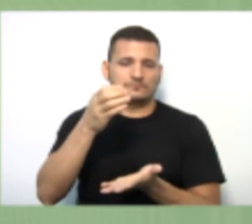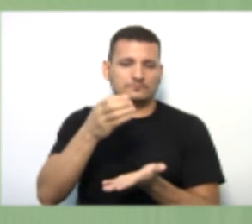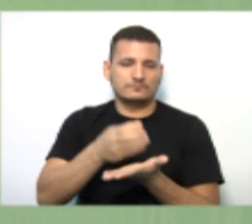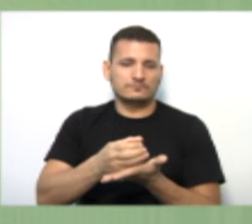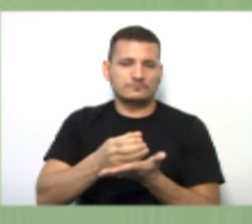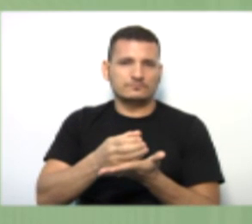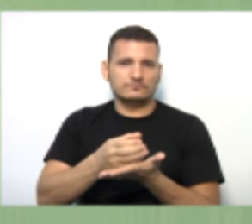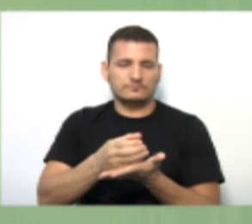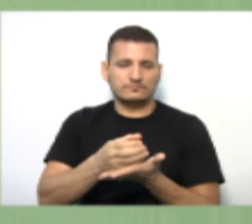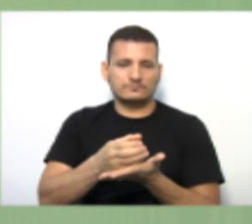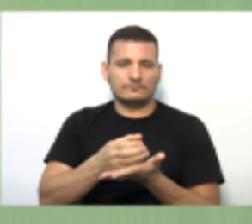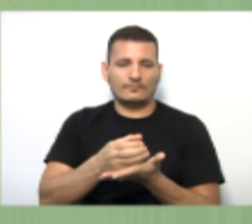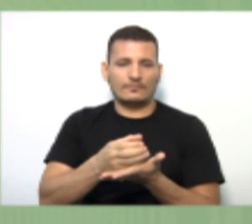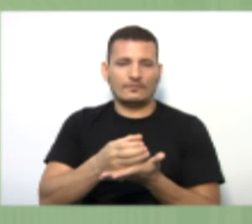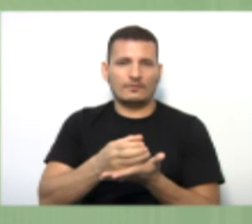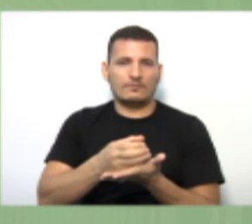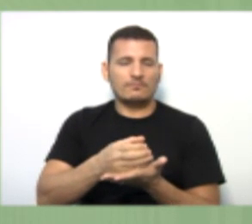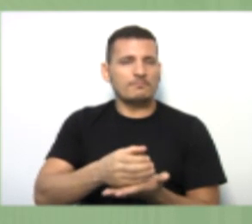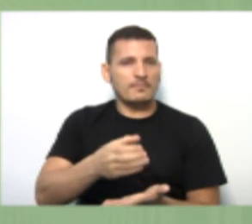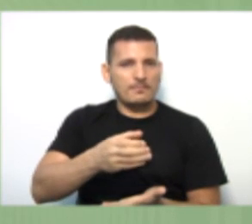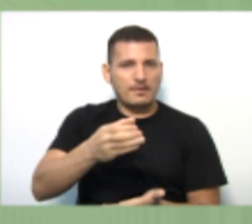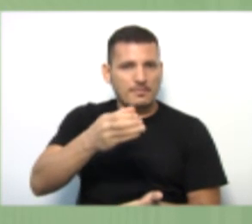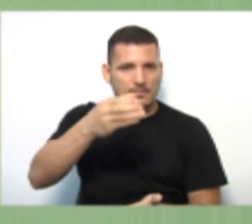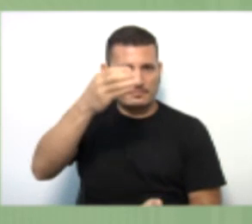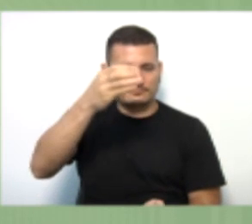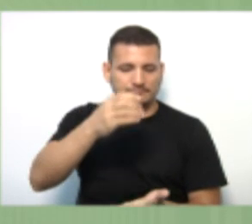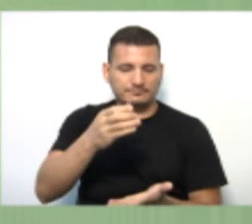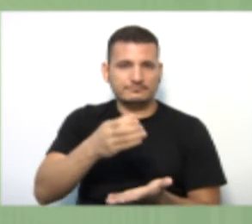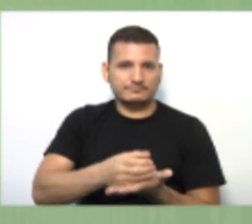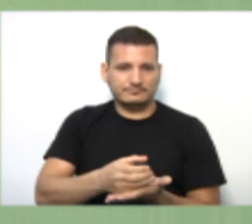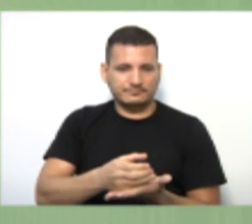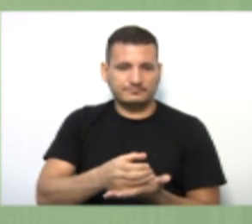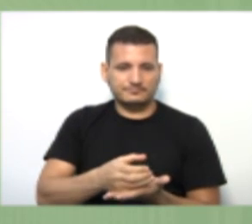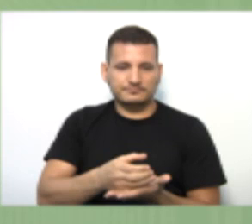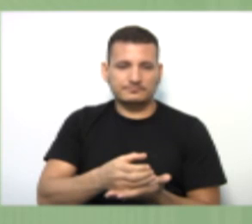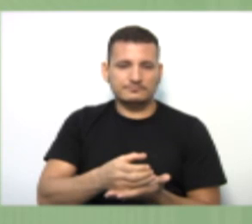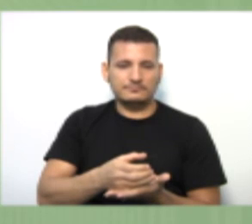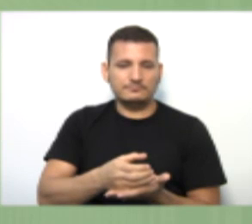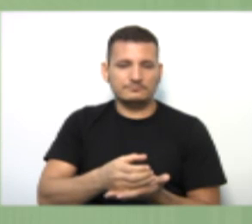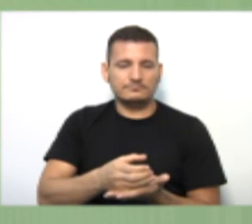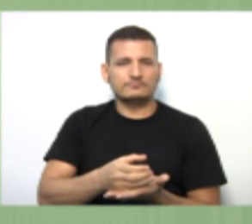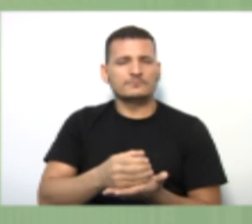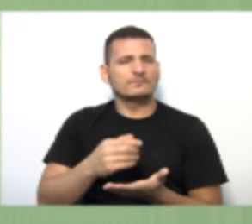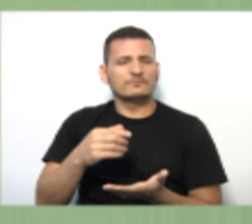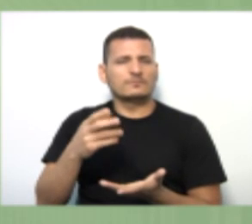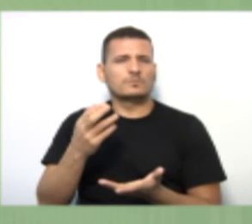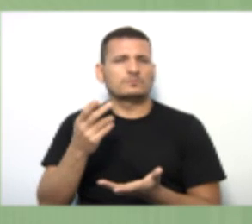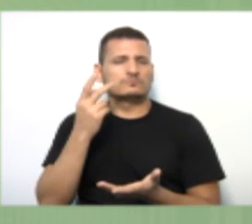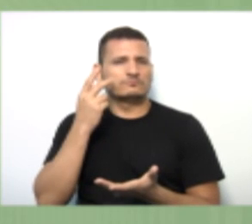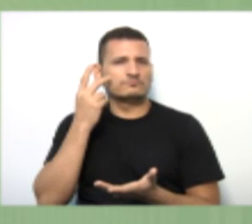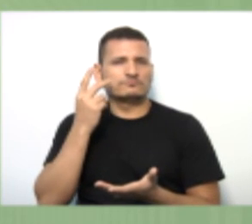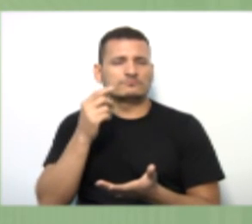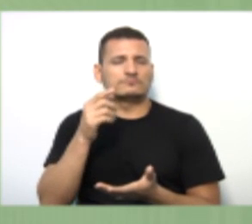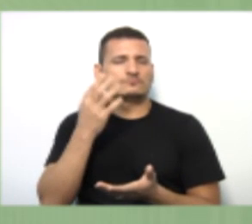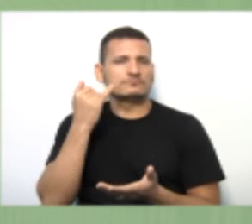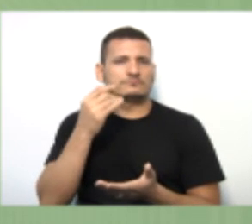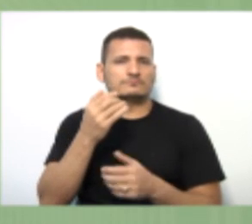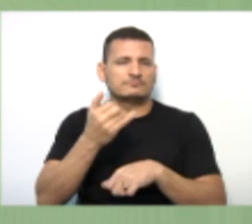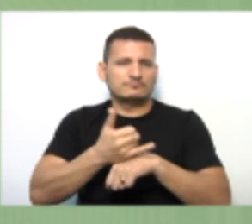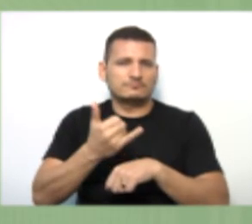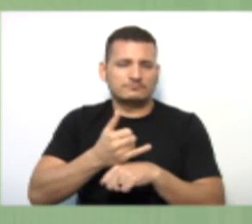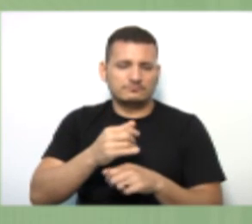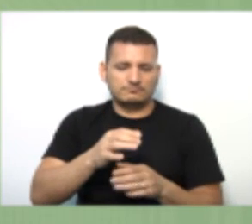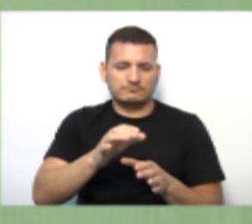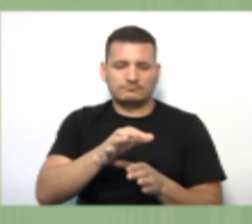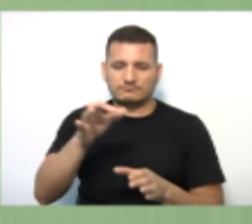de copo descartável. Esses que a gente usa no dia a dia, que você vai numa clínica, numa empresa, você tem lá aquele suporte de copo, você tira um